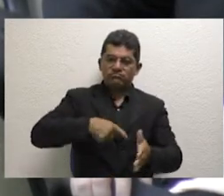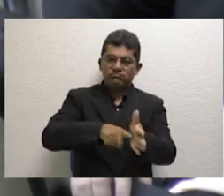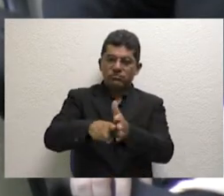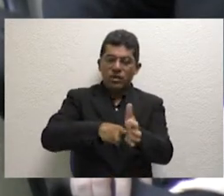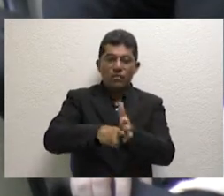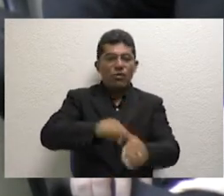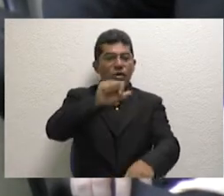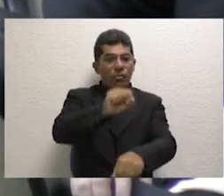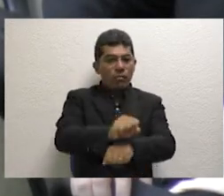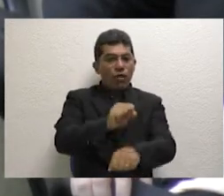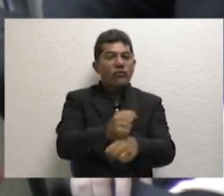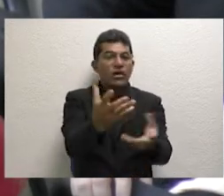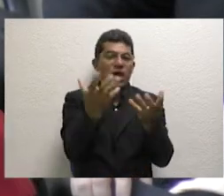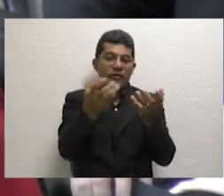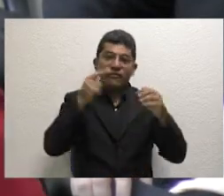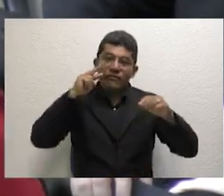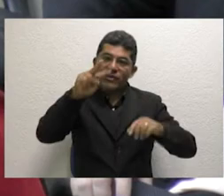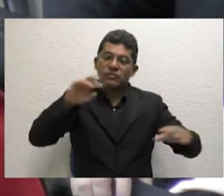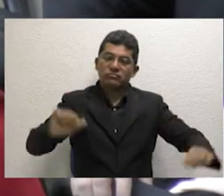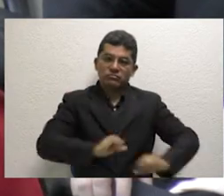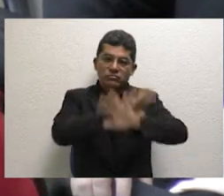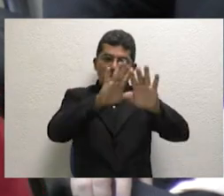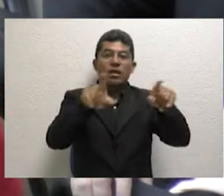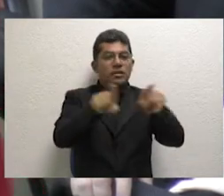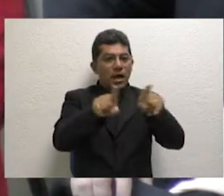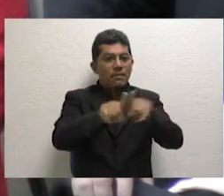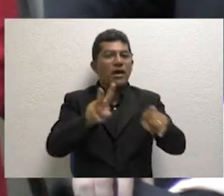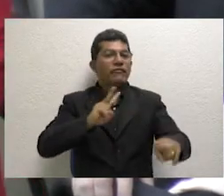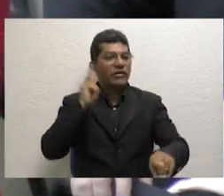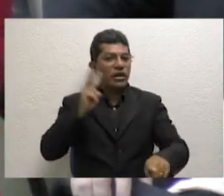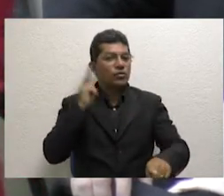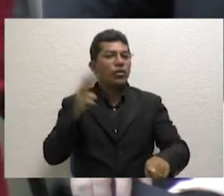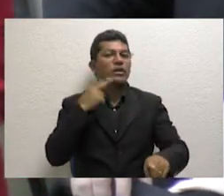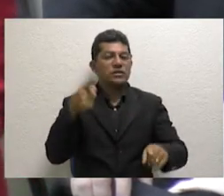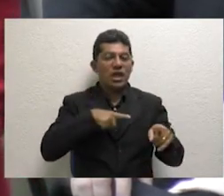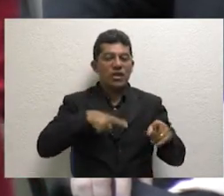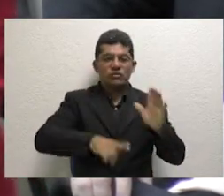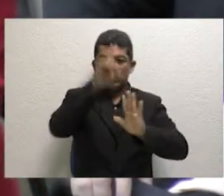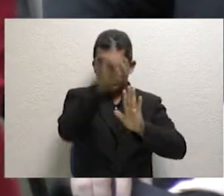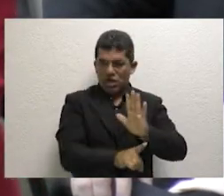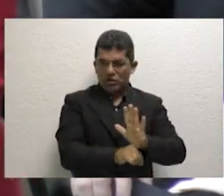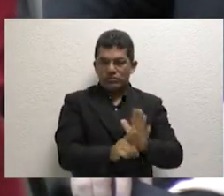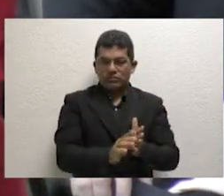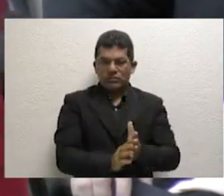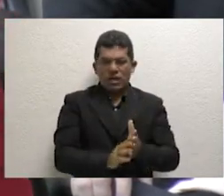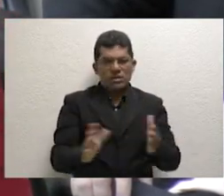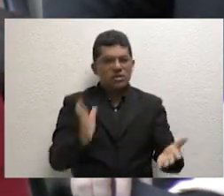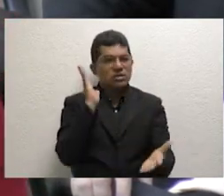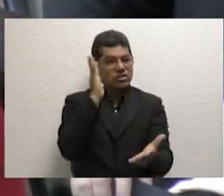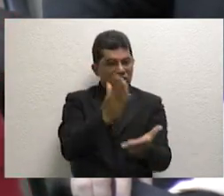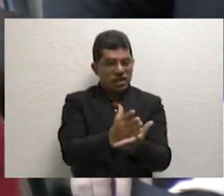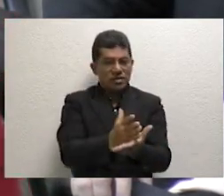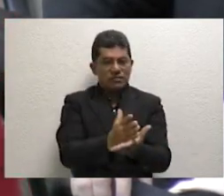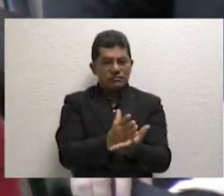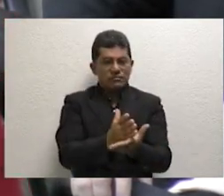isso que o povo espera de mim da mesma forma a vereadora tem o direito gente chega parem de